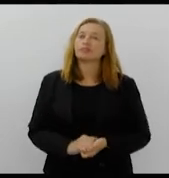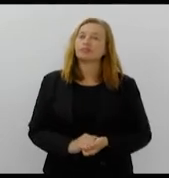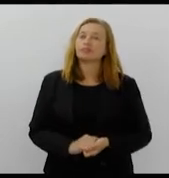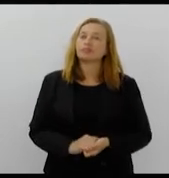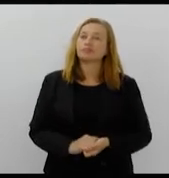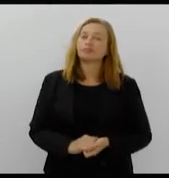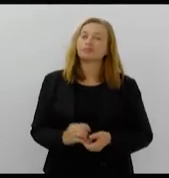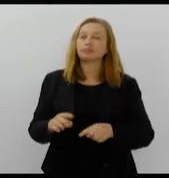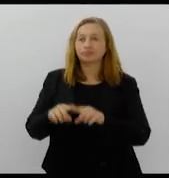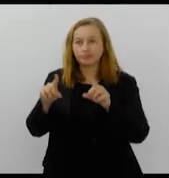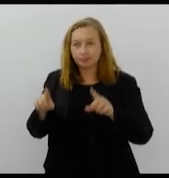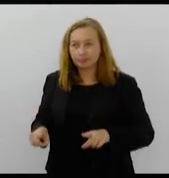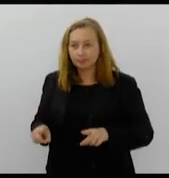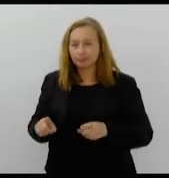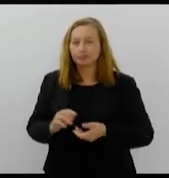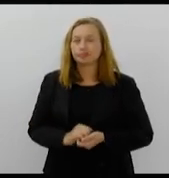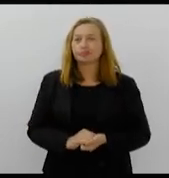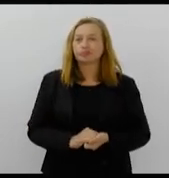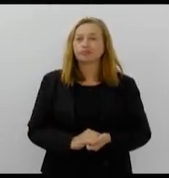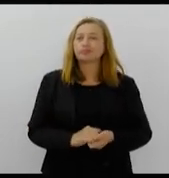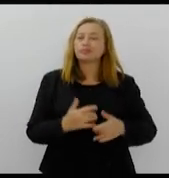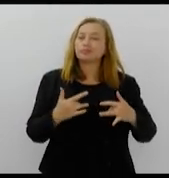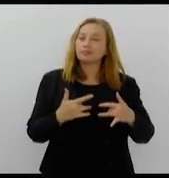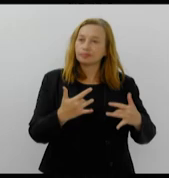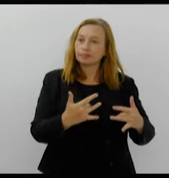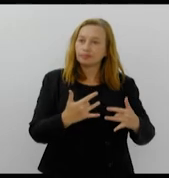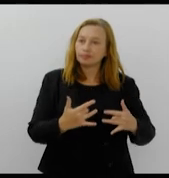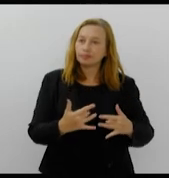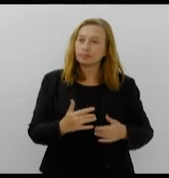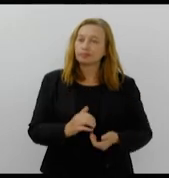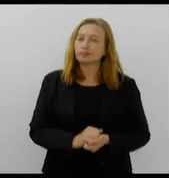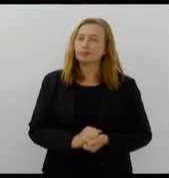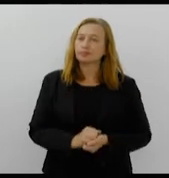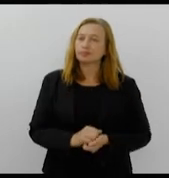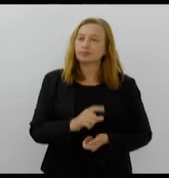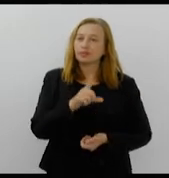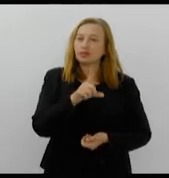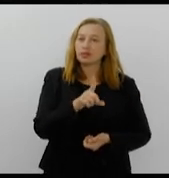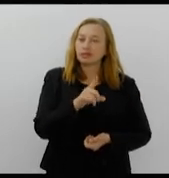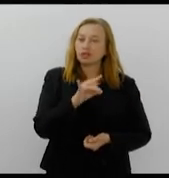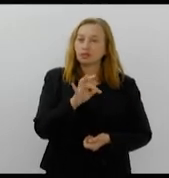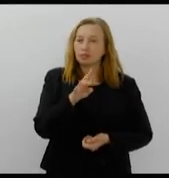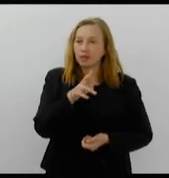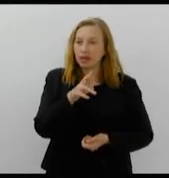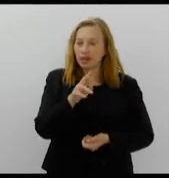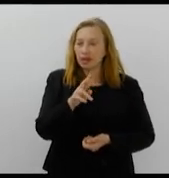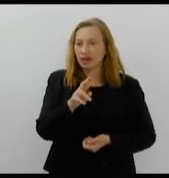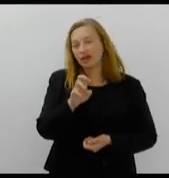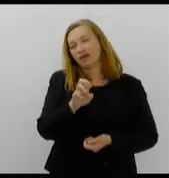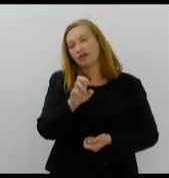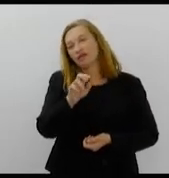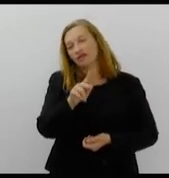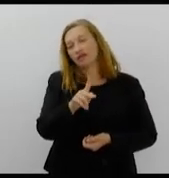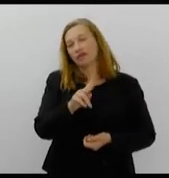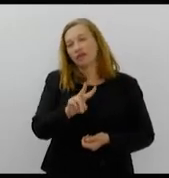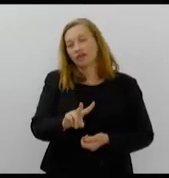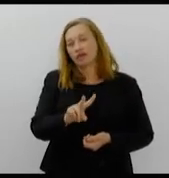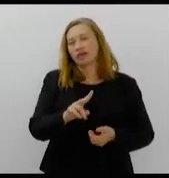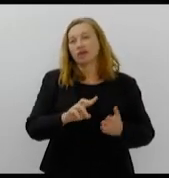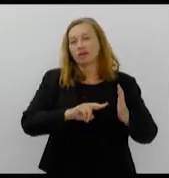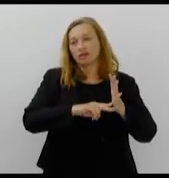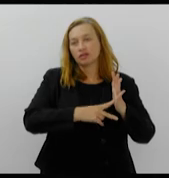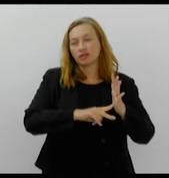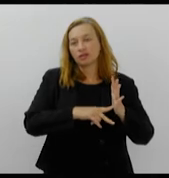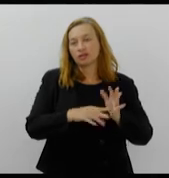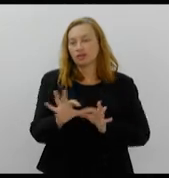aos servidores e presta toda a solidariedade ao Sindesprev, que é um sindicato que organiza